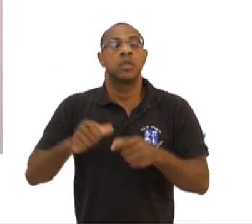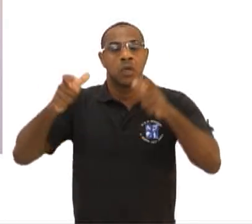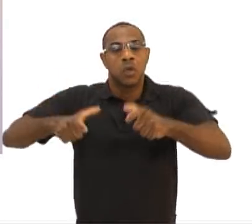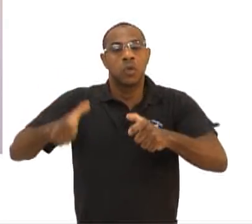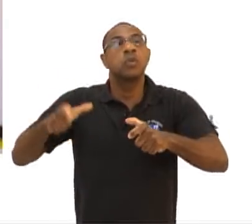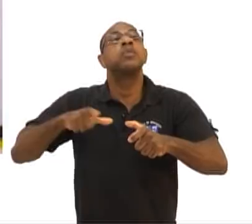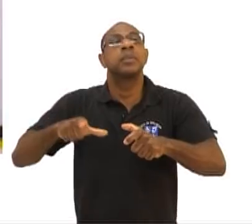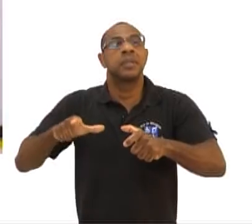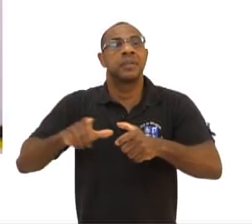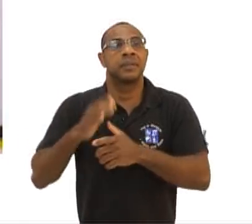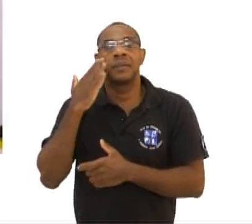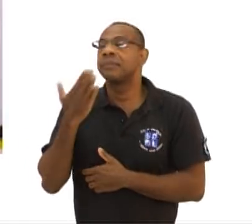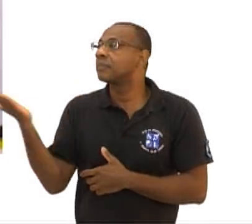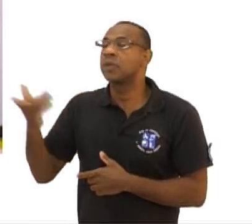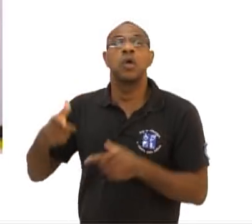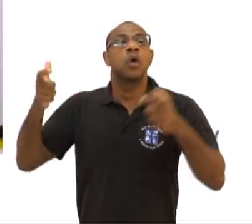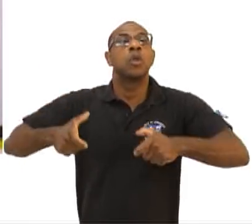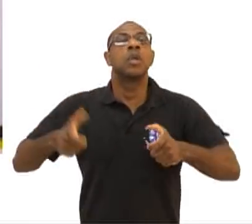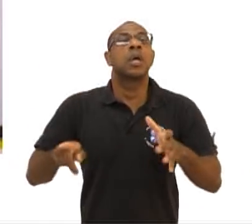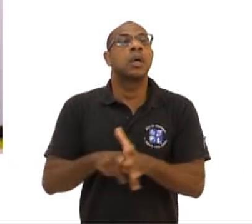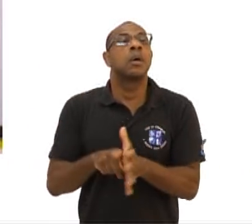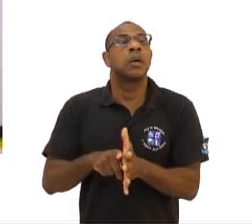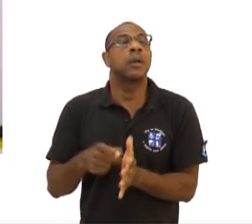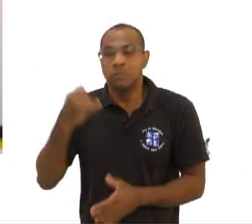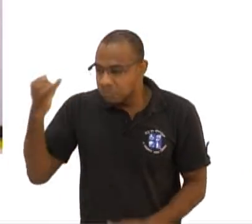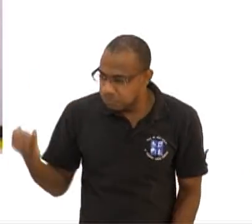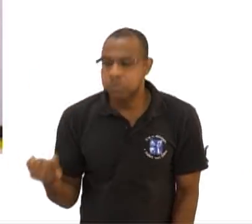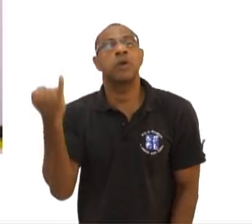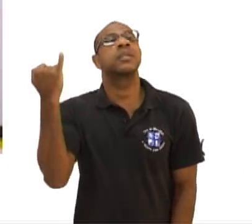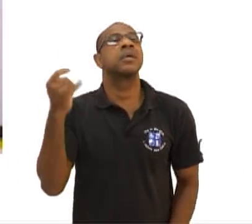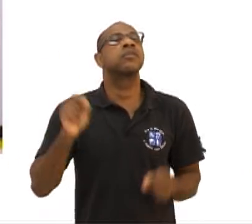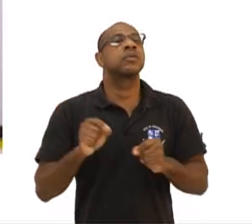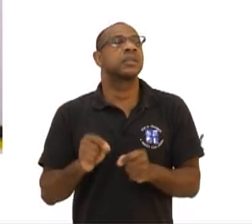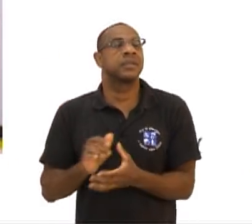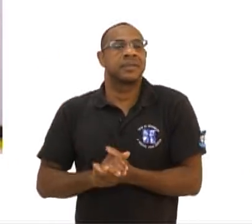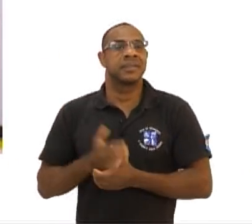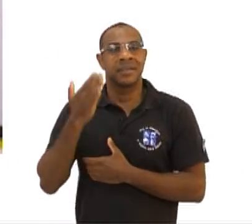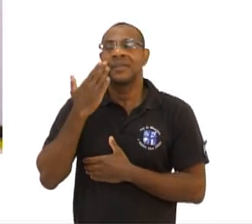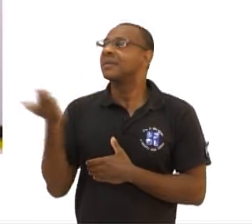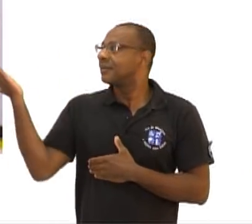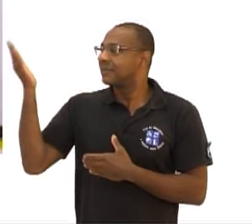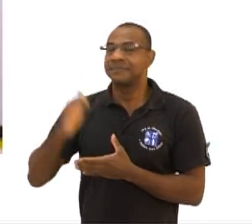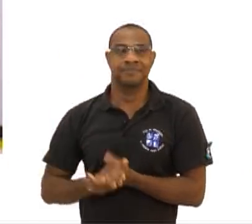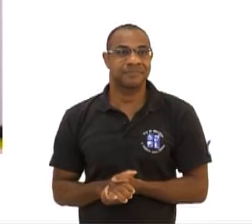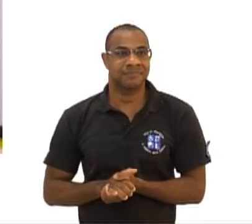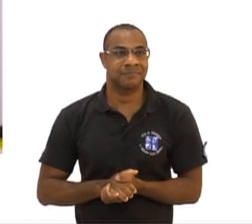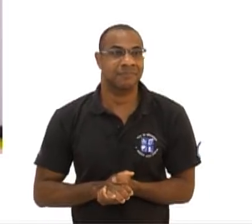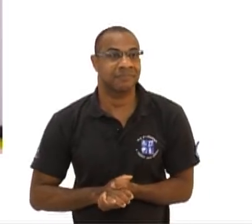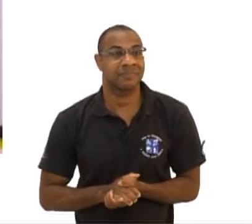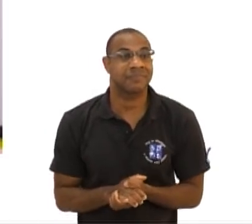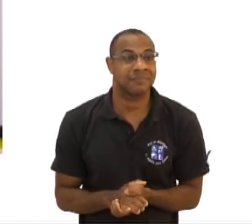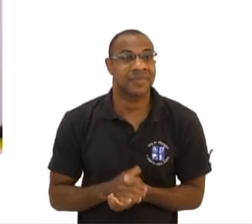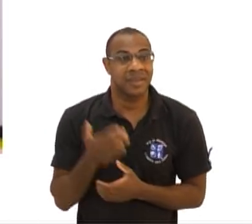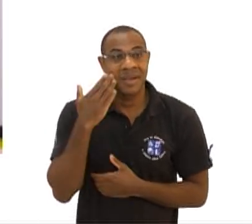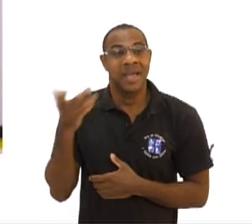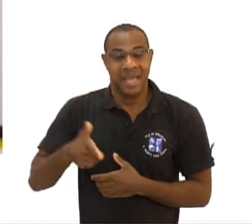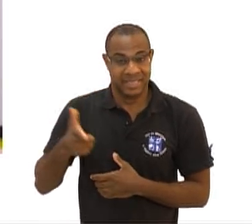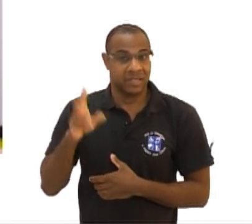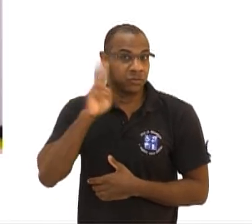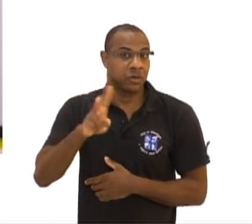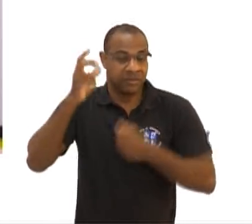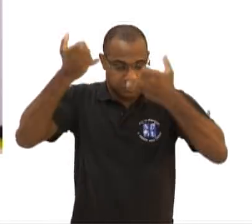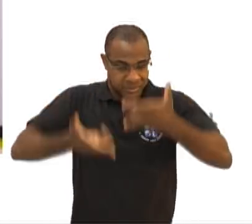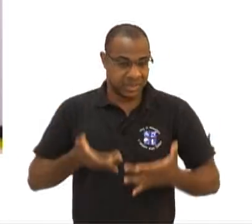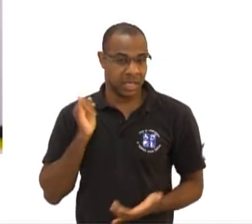das Esfinges, um local bastante importante dentro da Ordem Rosa Cruz. Bem, essa história que eu vou contar